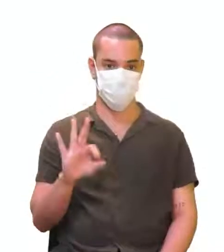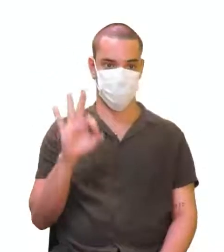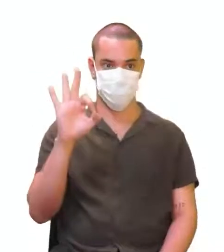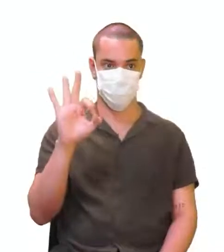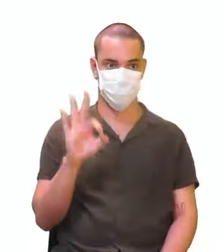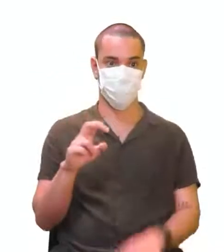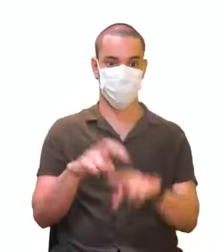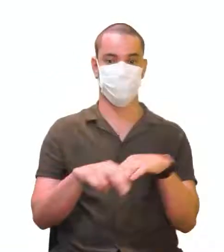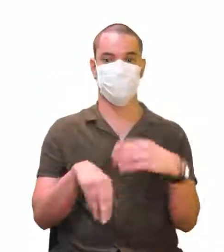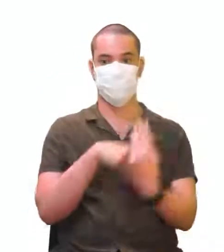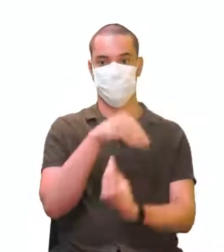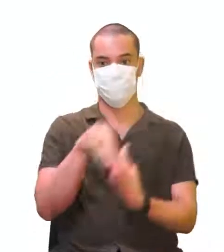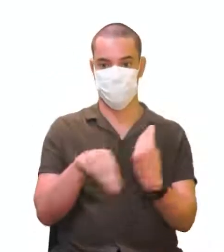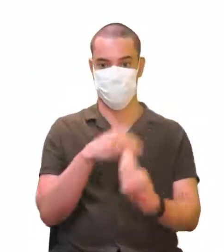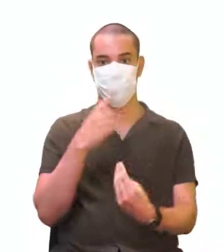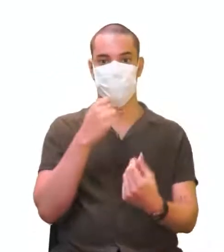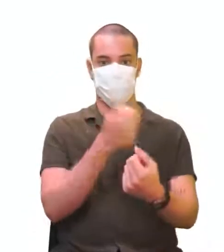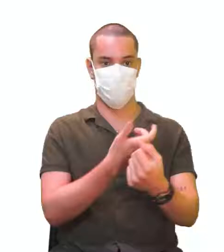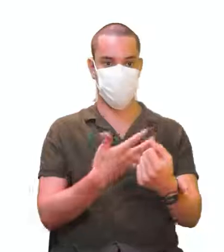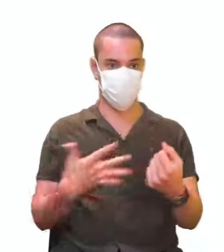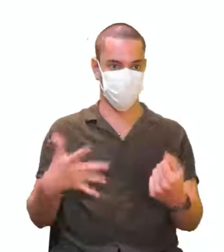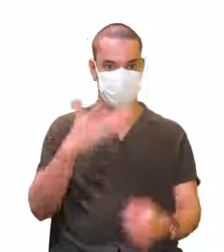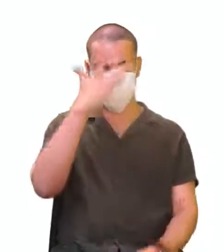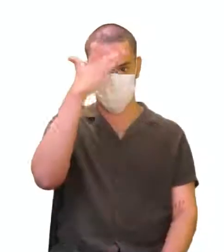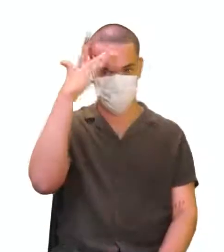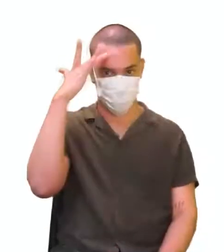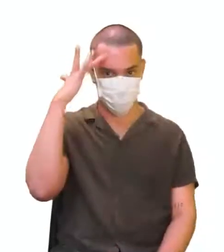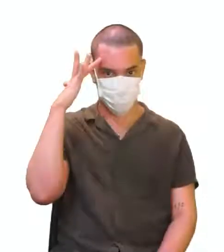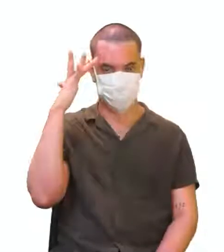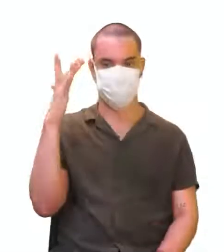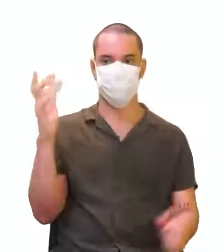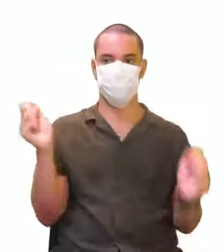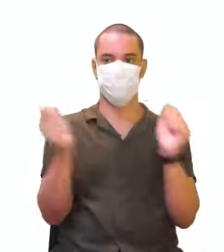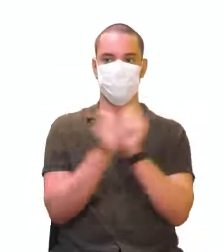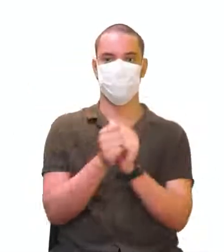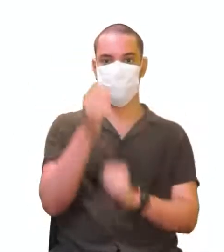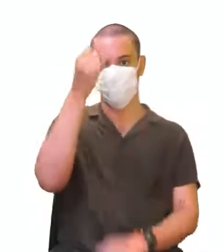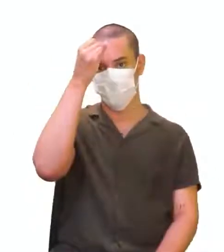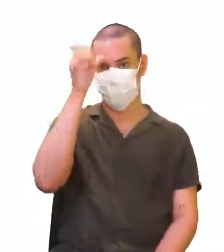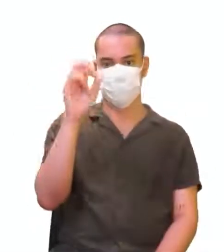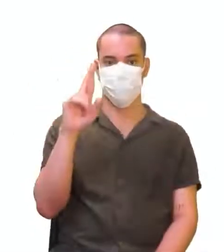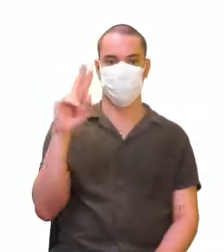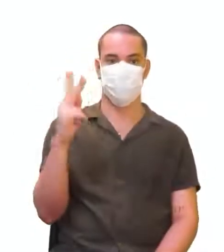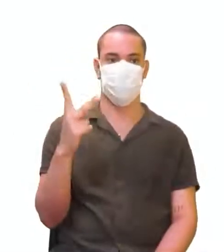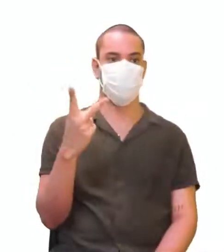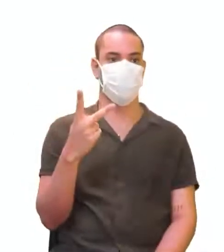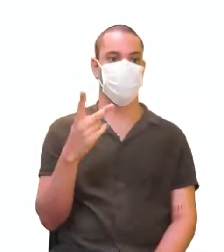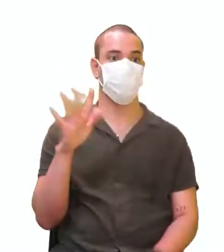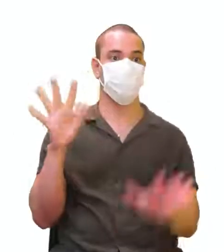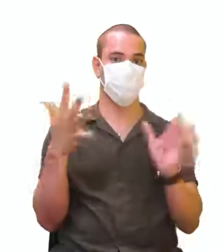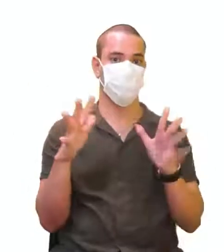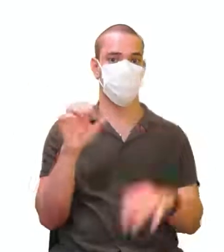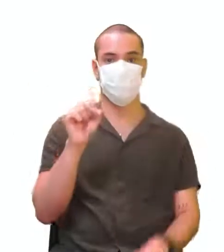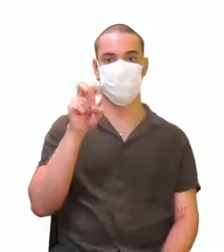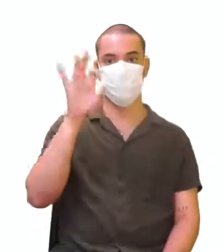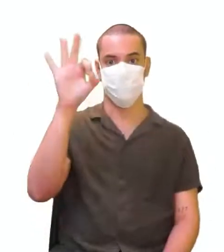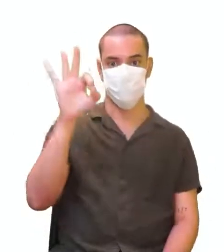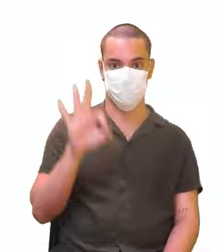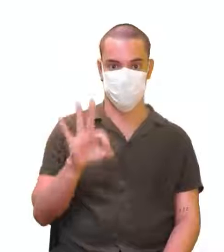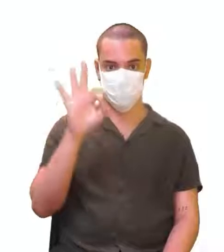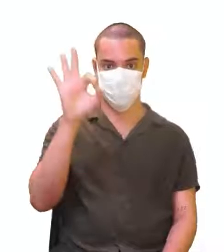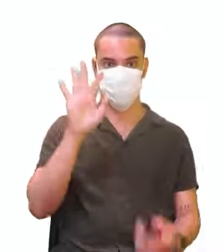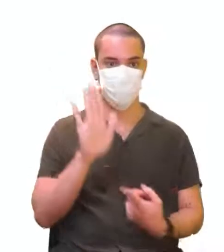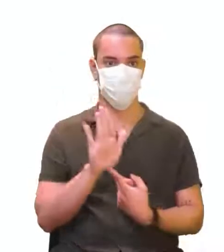só, ao misturar essas gotas de sangue dos indivíduos com soro contendo anti-RH, cerca de 85% dos